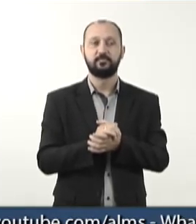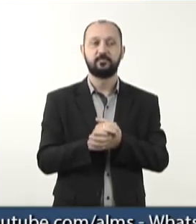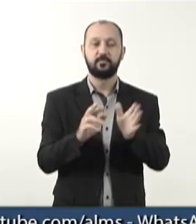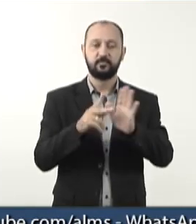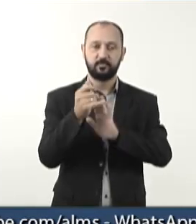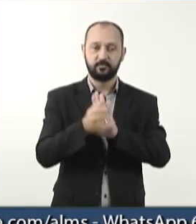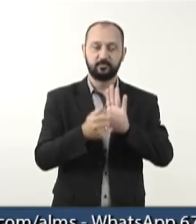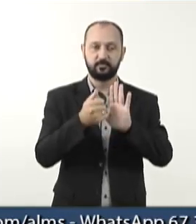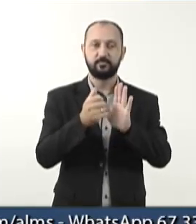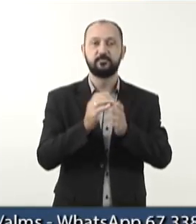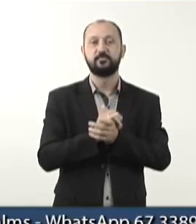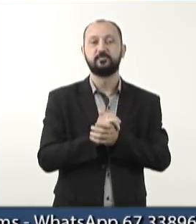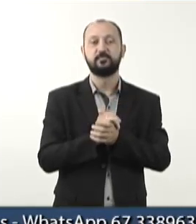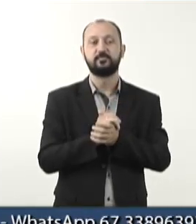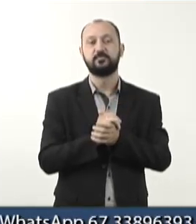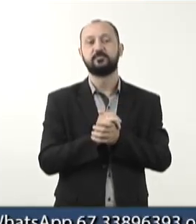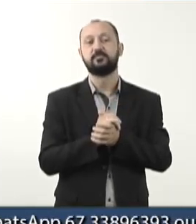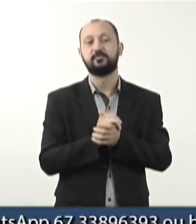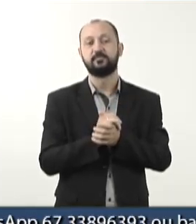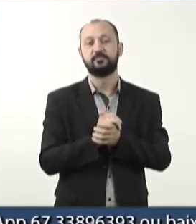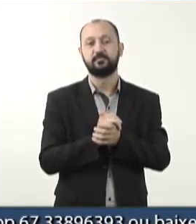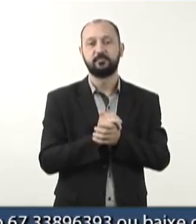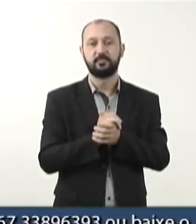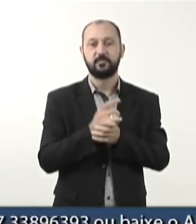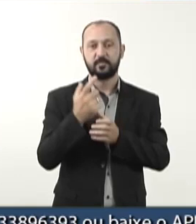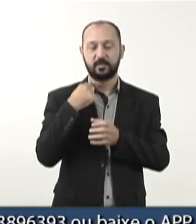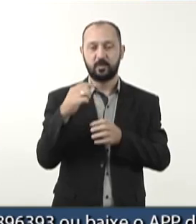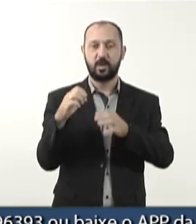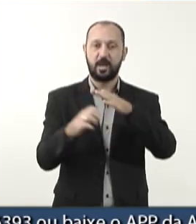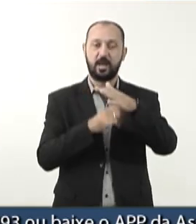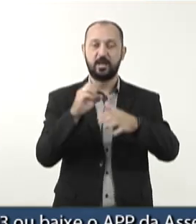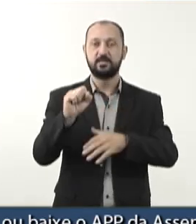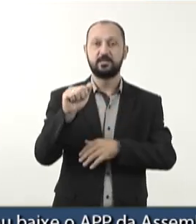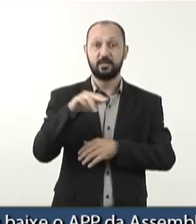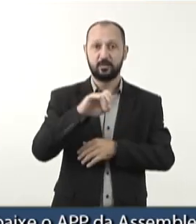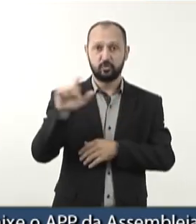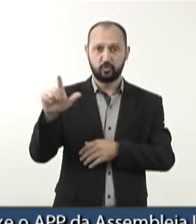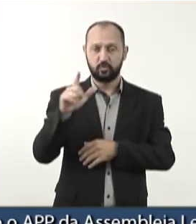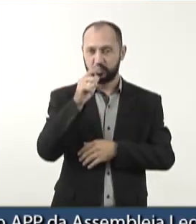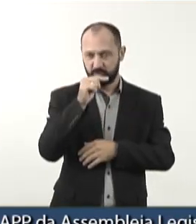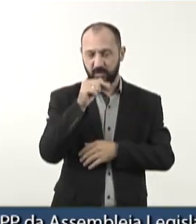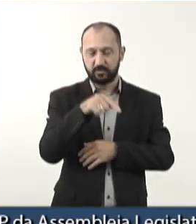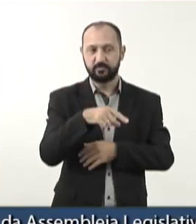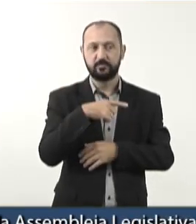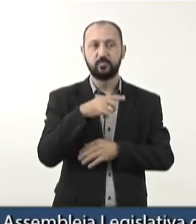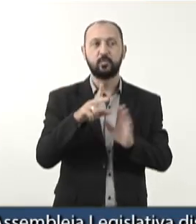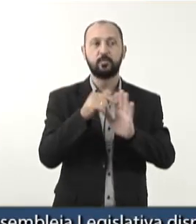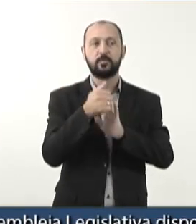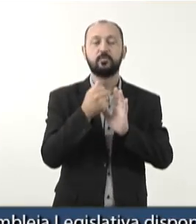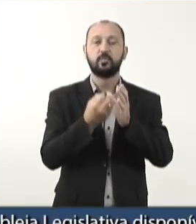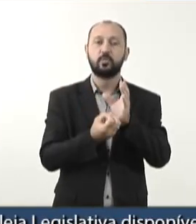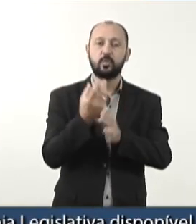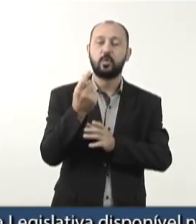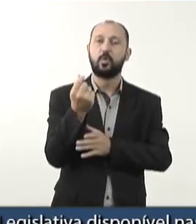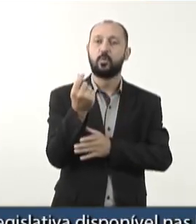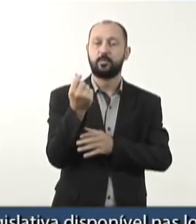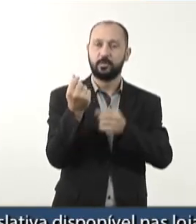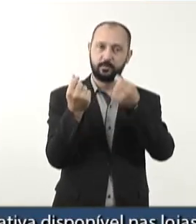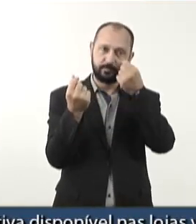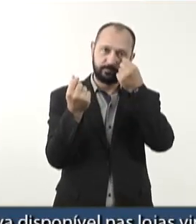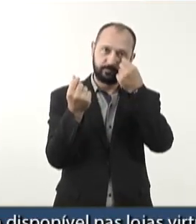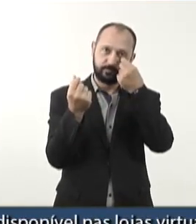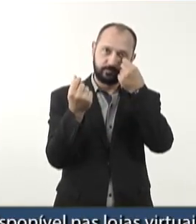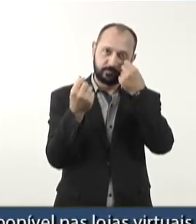projeto. Então, a Sanesul, segundo o presidente, o projeto foi elaborado e o custo